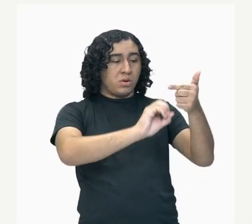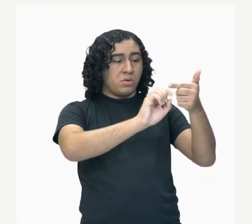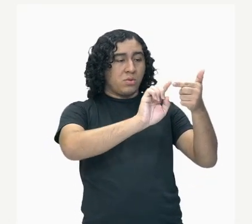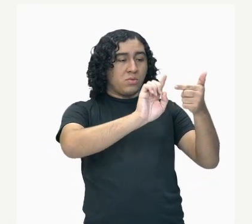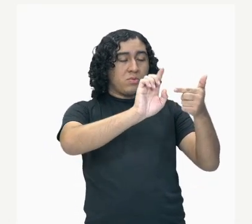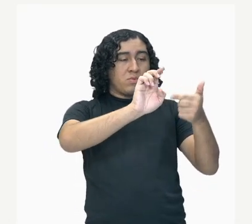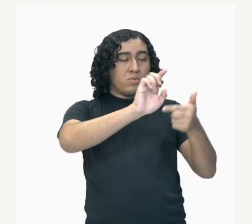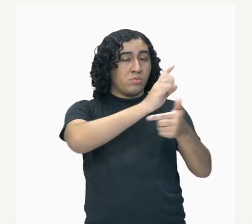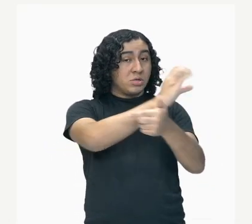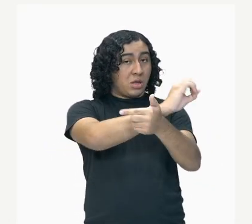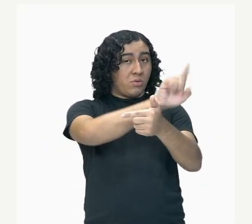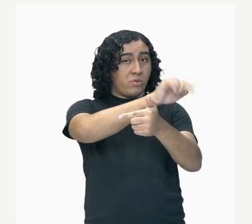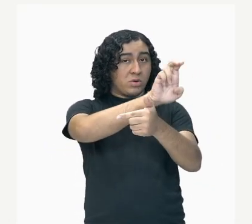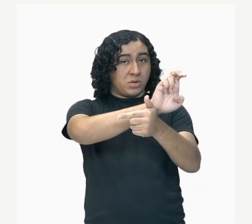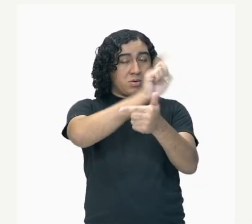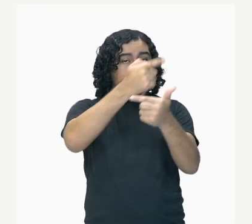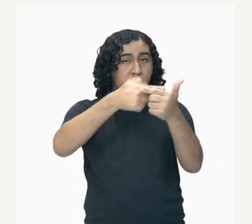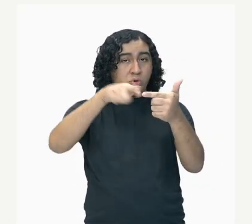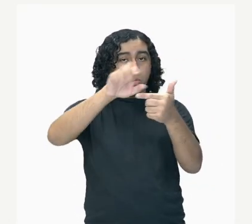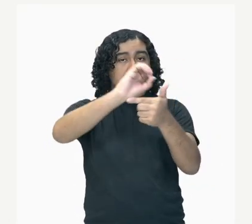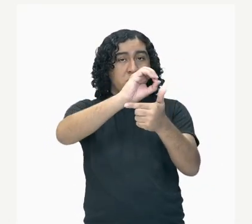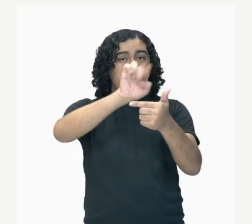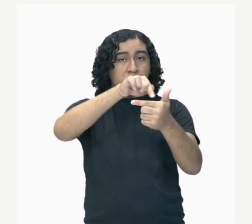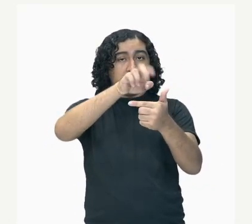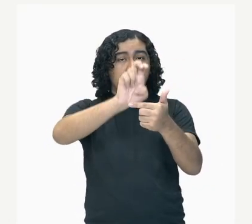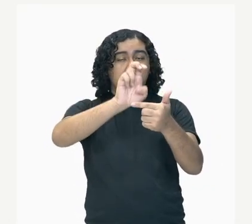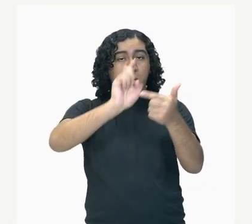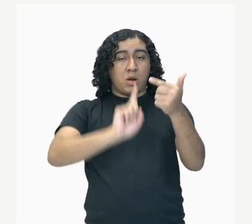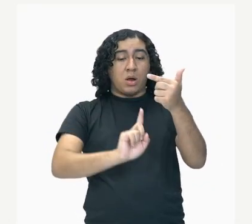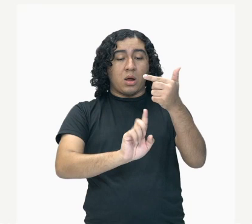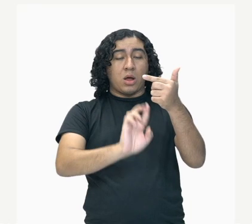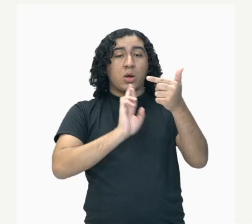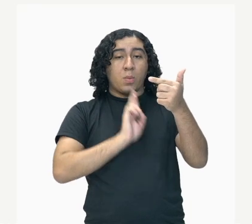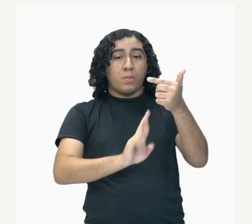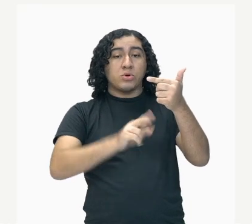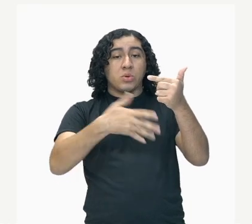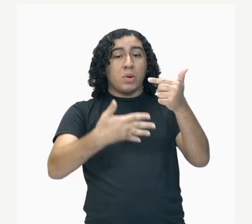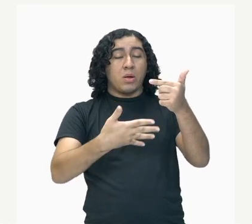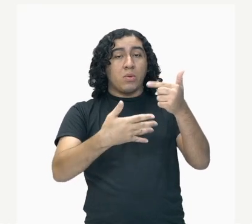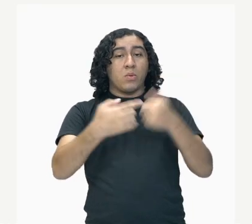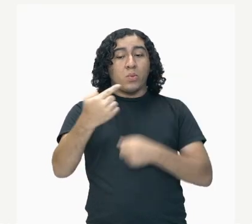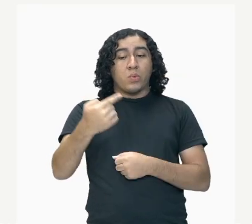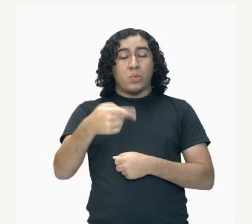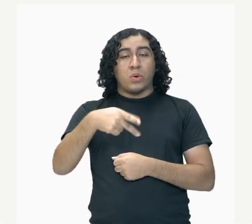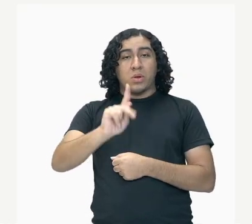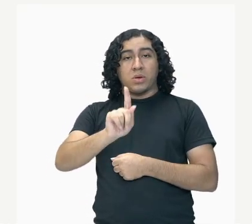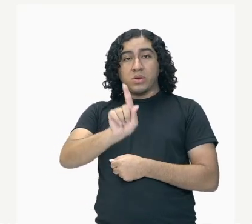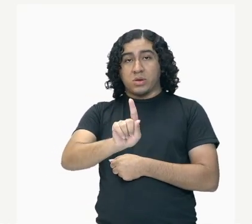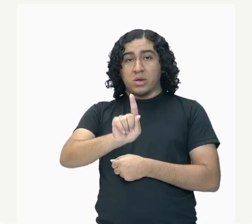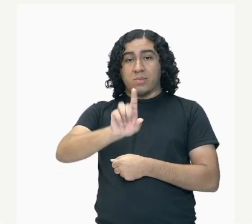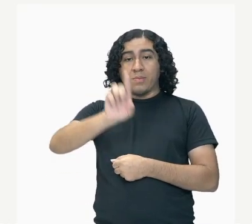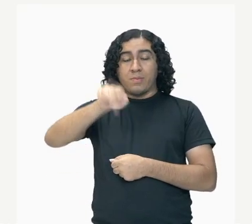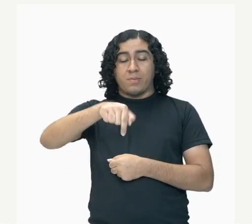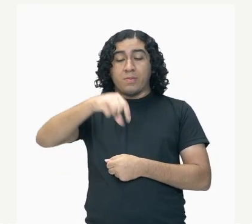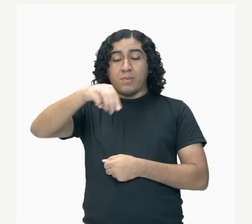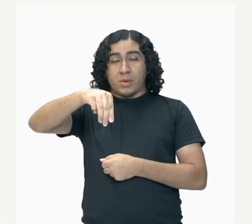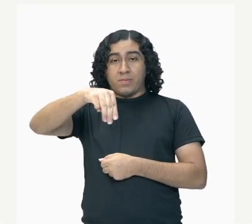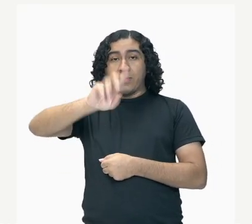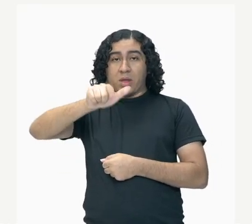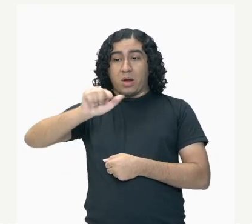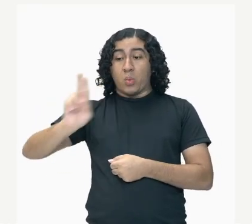05 do comprimento eu vou encontrar 1 kg por m como densidade